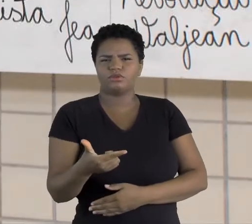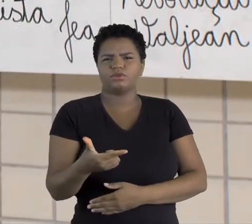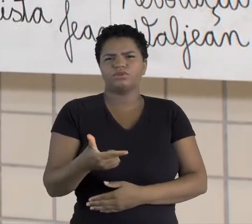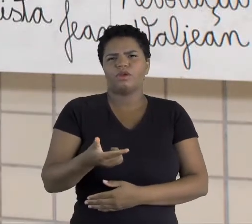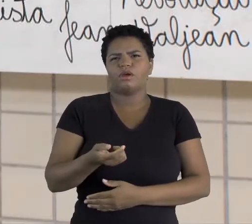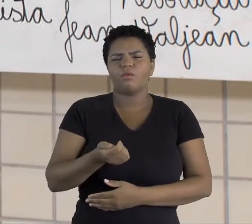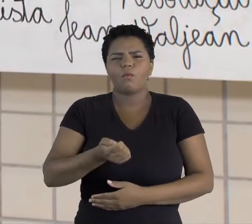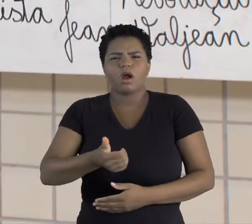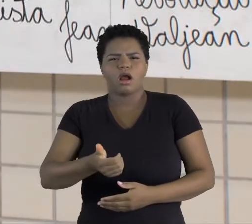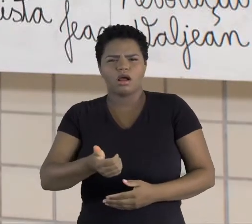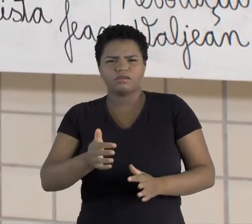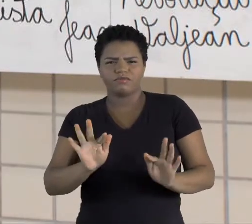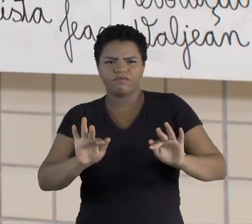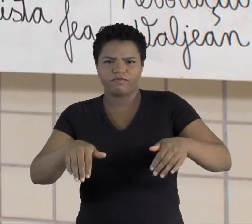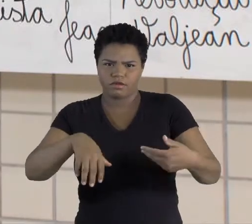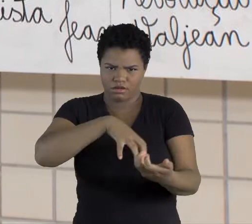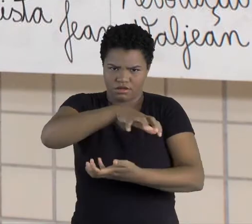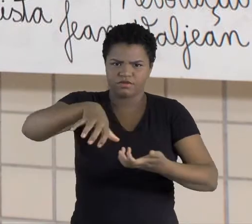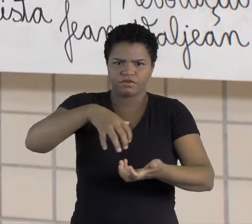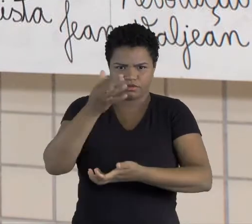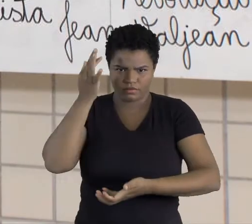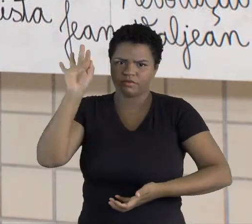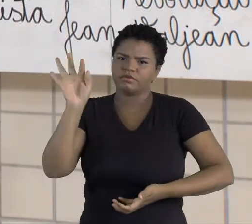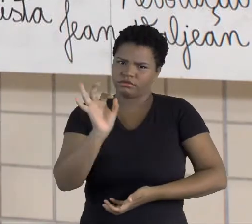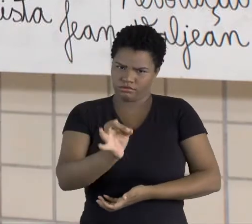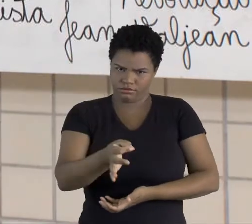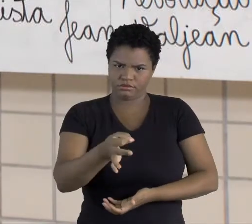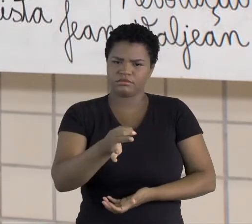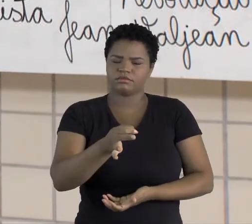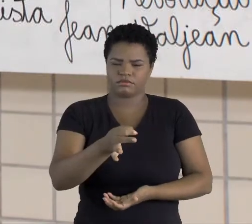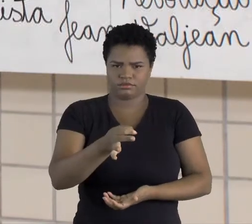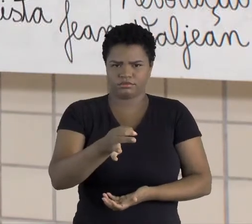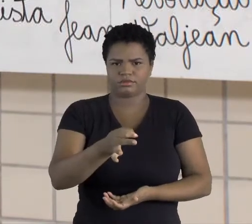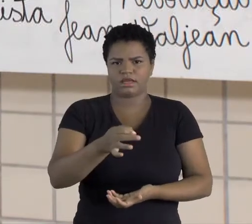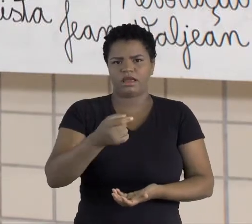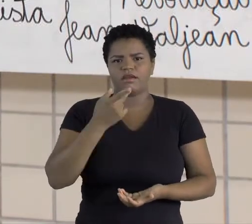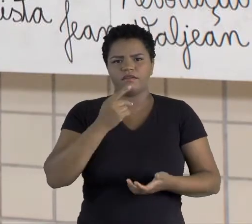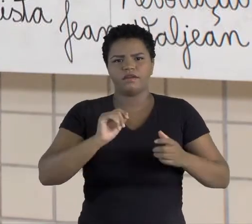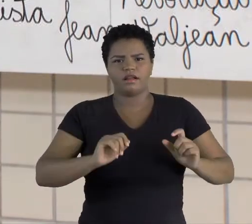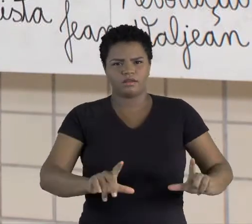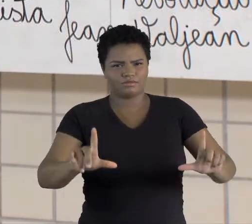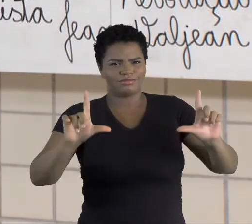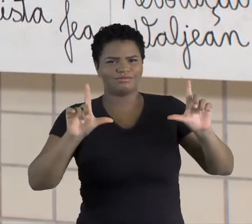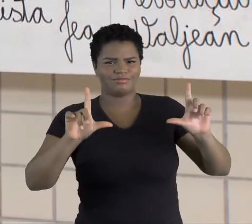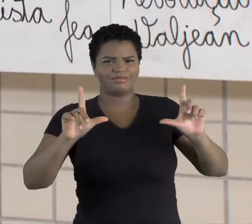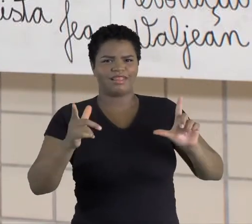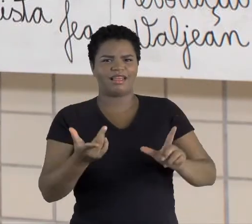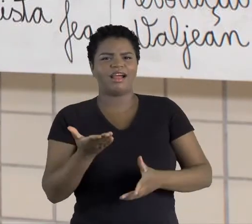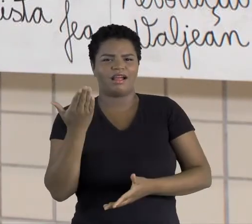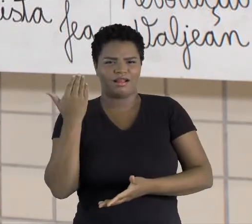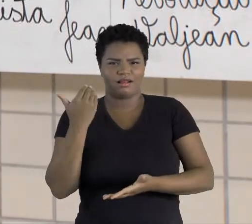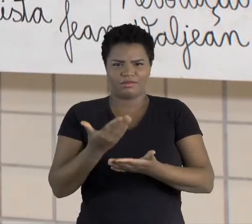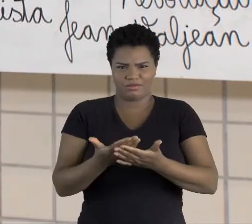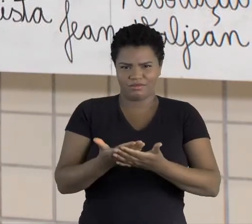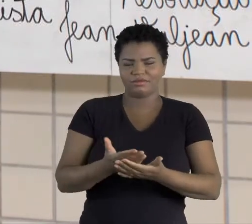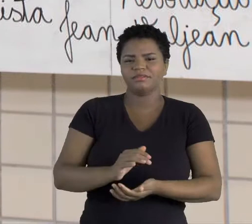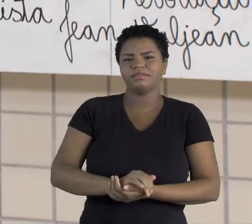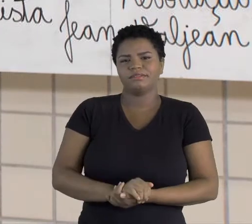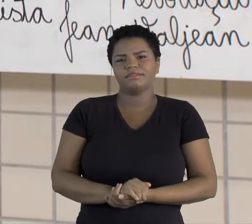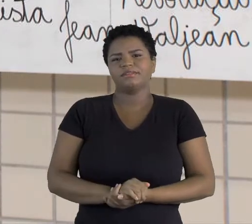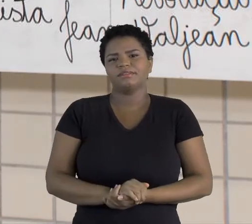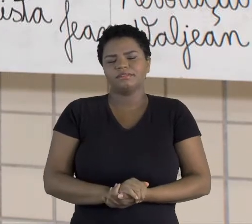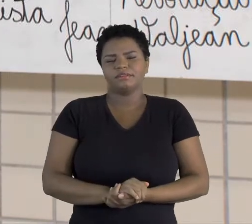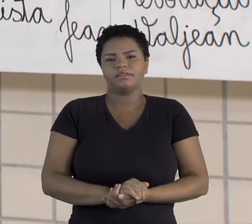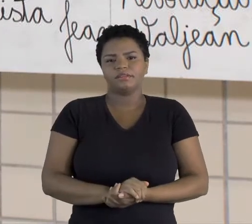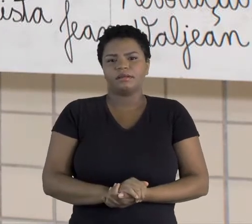findando a Revolução Francesa, né? E aí eu falei desse quadro para vocês na aula, para vocês entenderem um pouquinho. Então lá